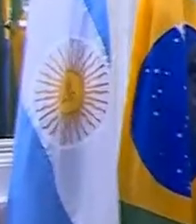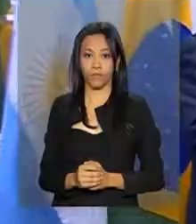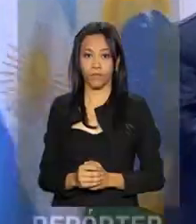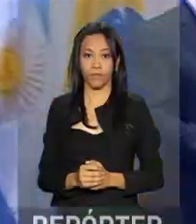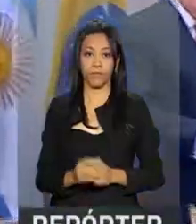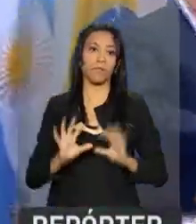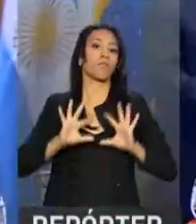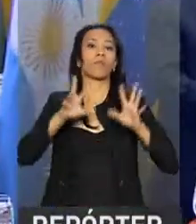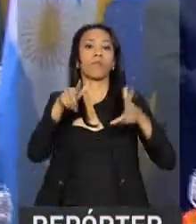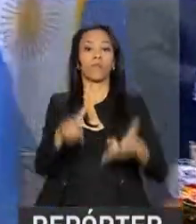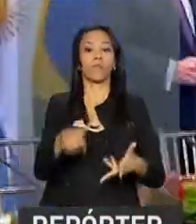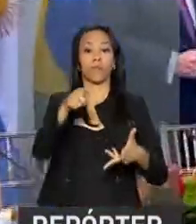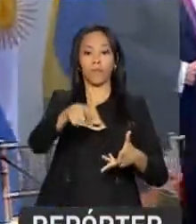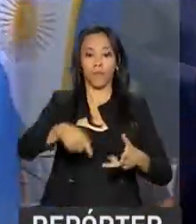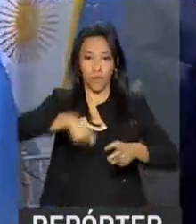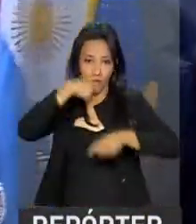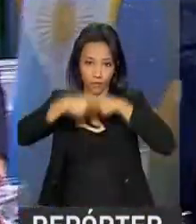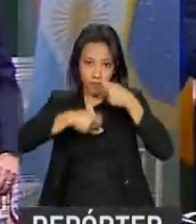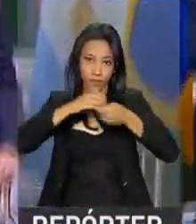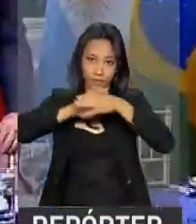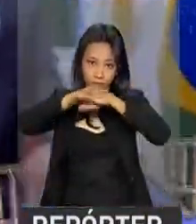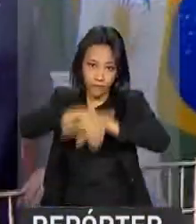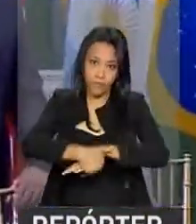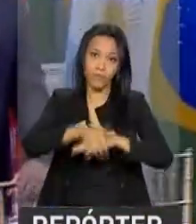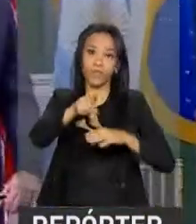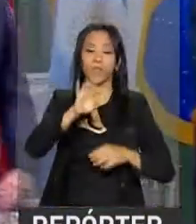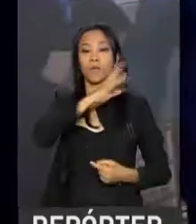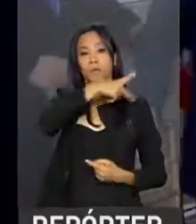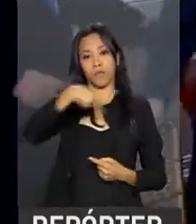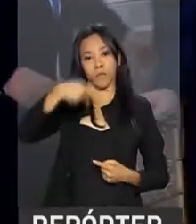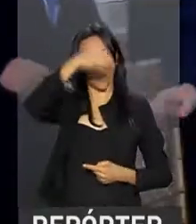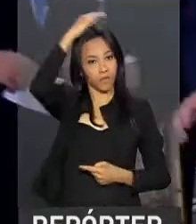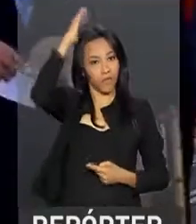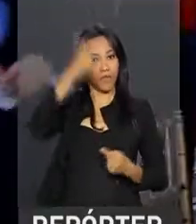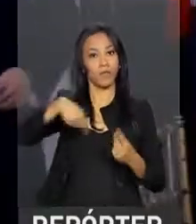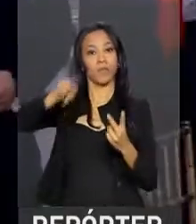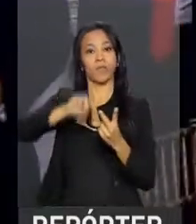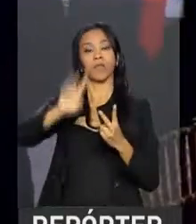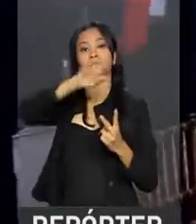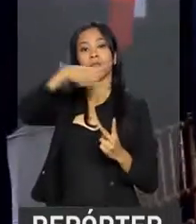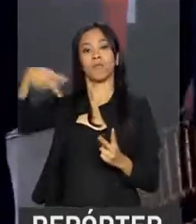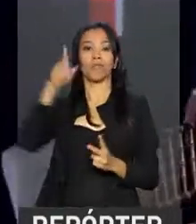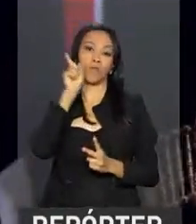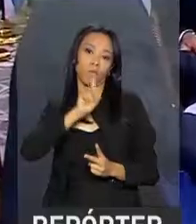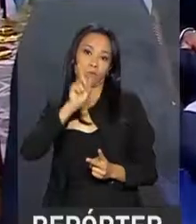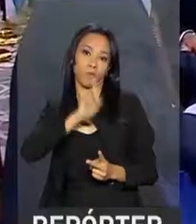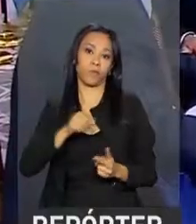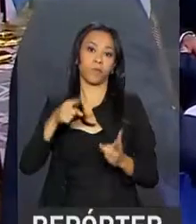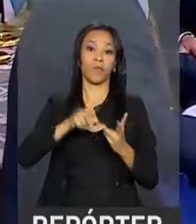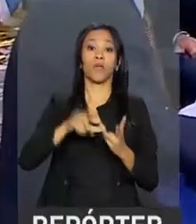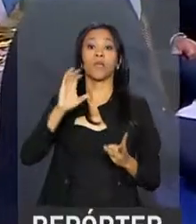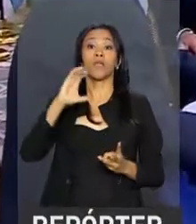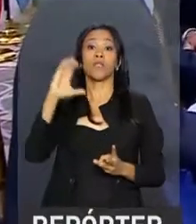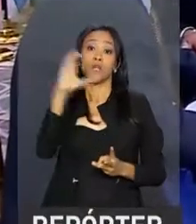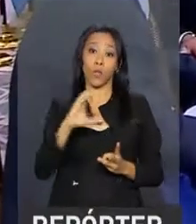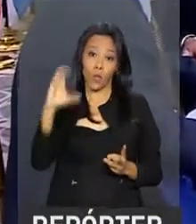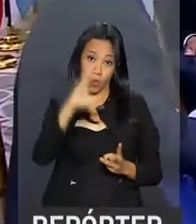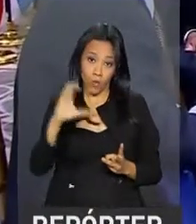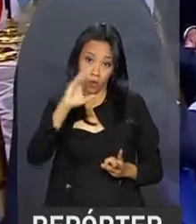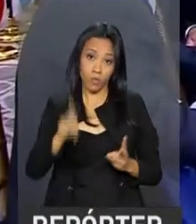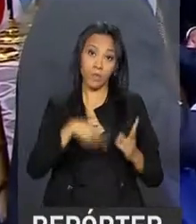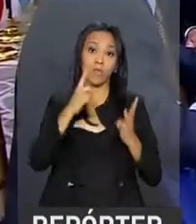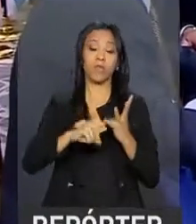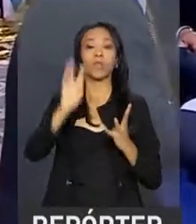participaram do jantar os presidentes do brasil michel temer dos estados unidos donald trump da colômbia juan manuel santos